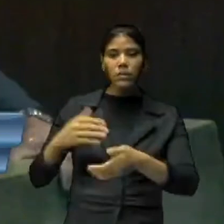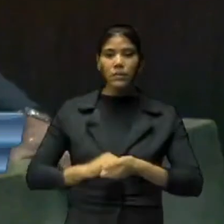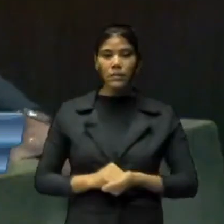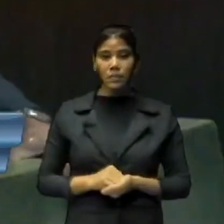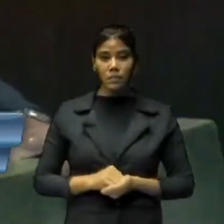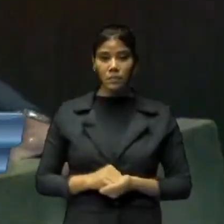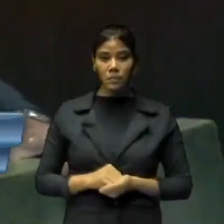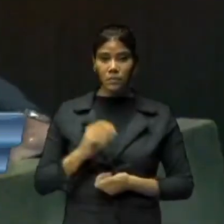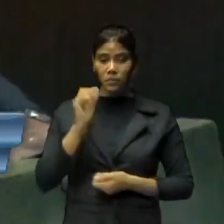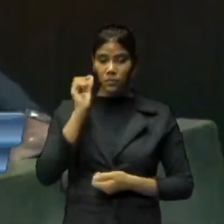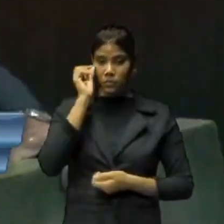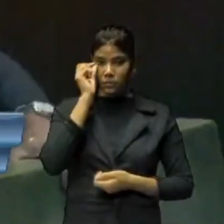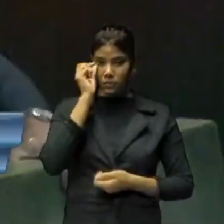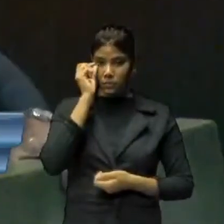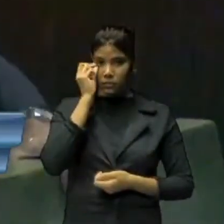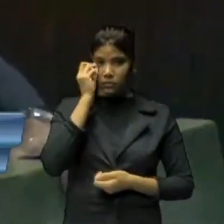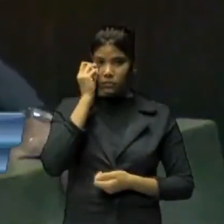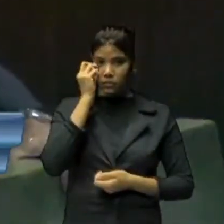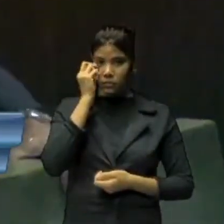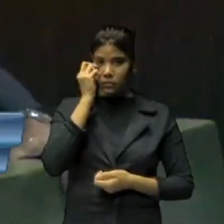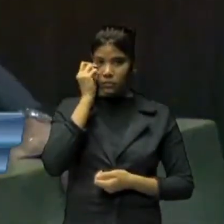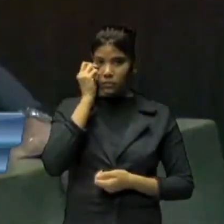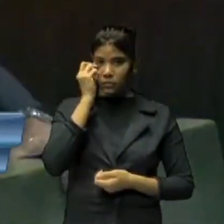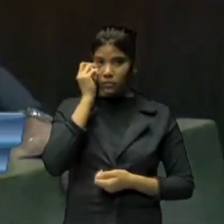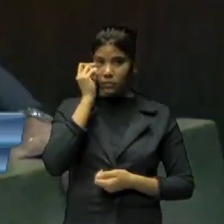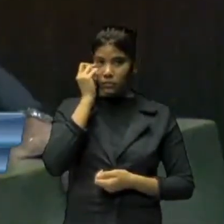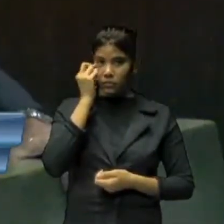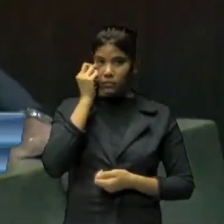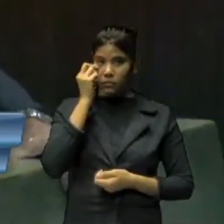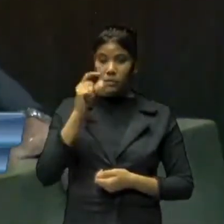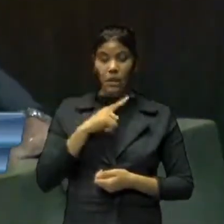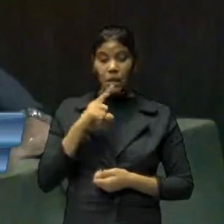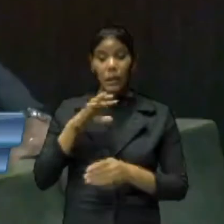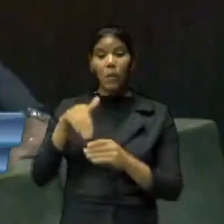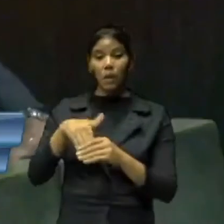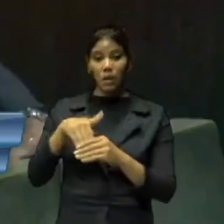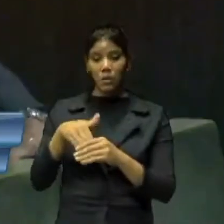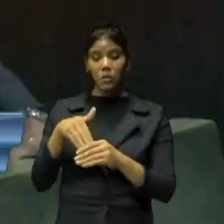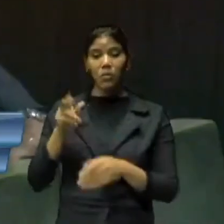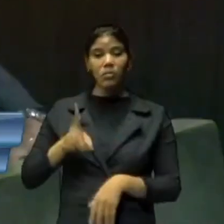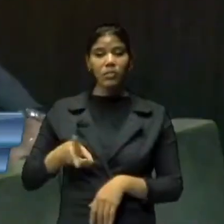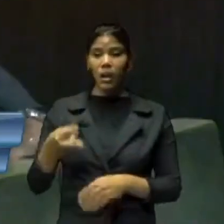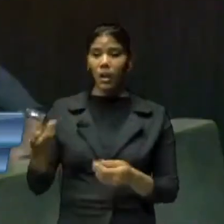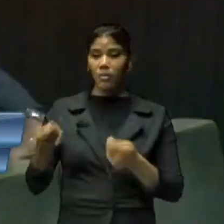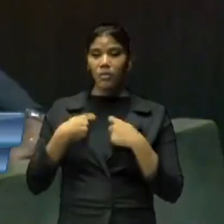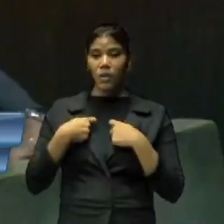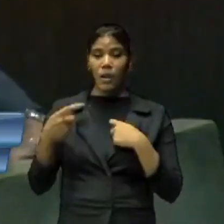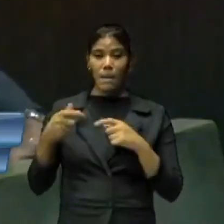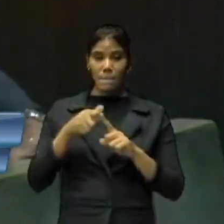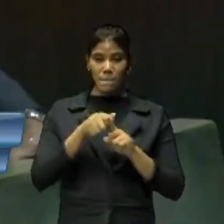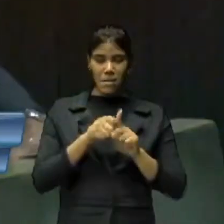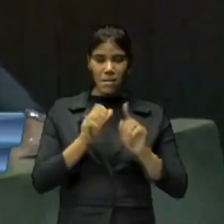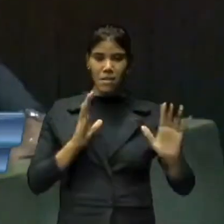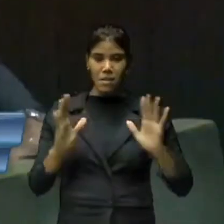campanhas seguidas, desde 88, né? Eu tenho um eleitorado muito fiel. Eu quero dizer que